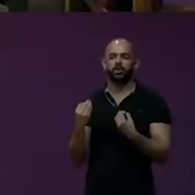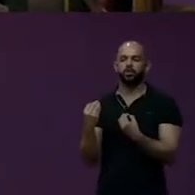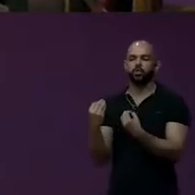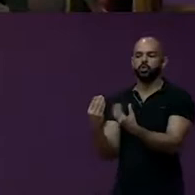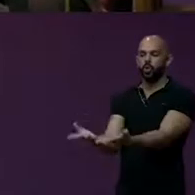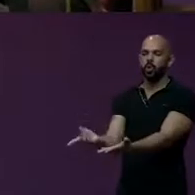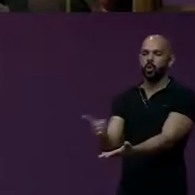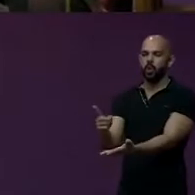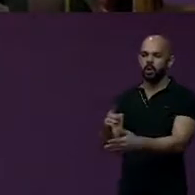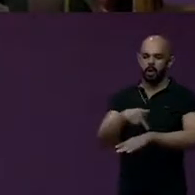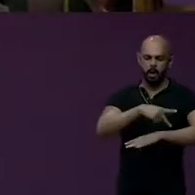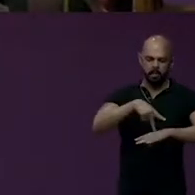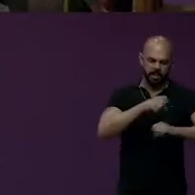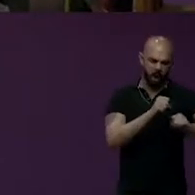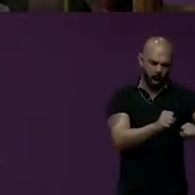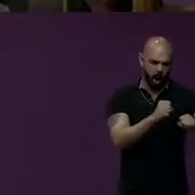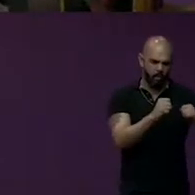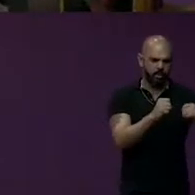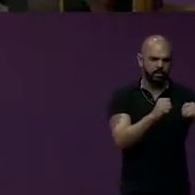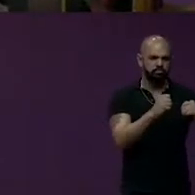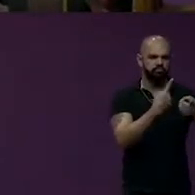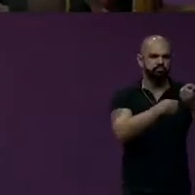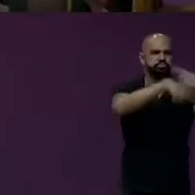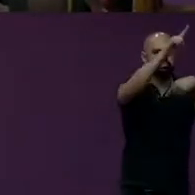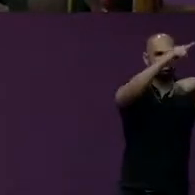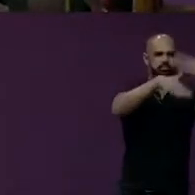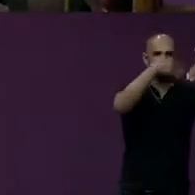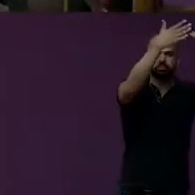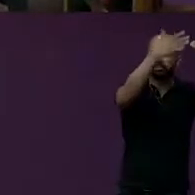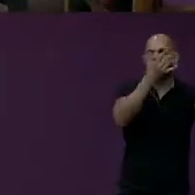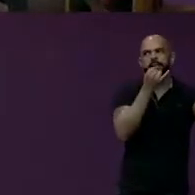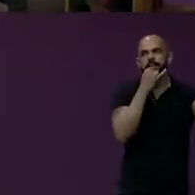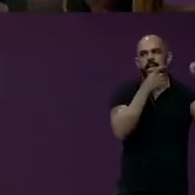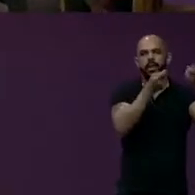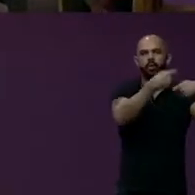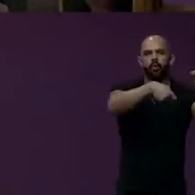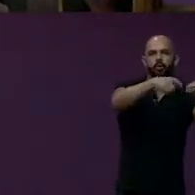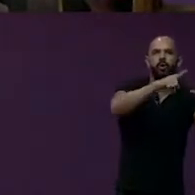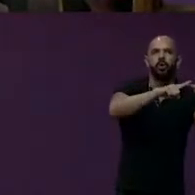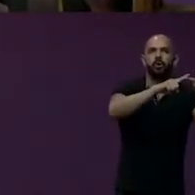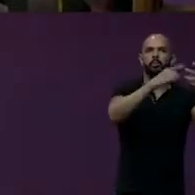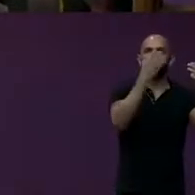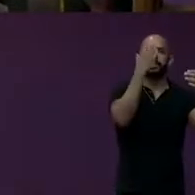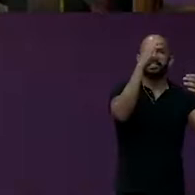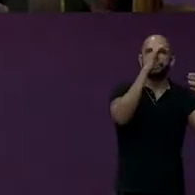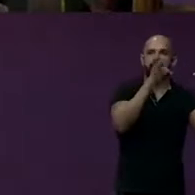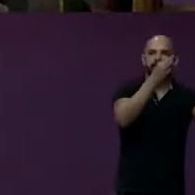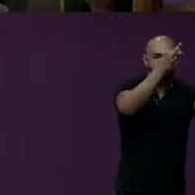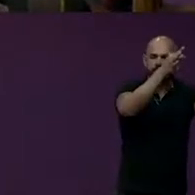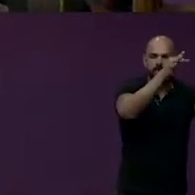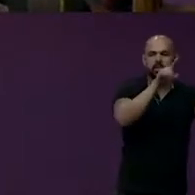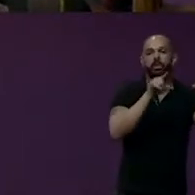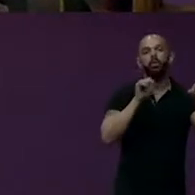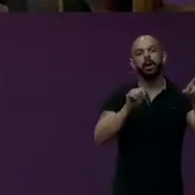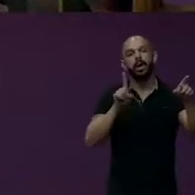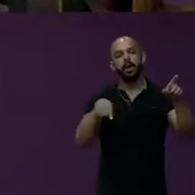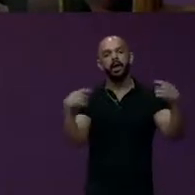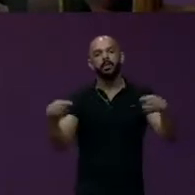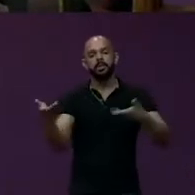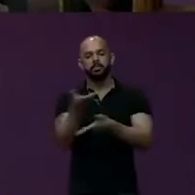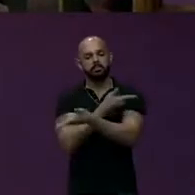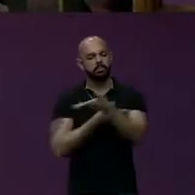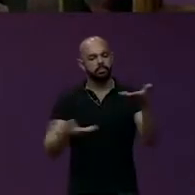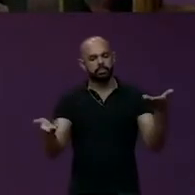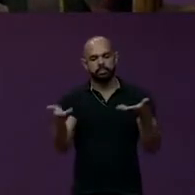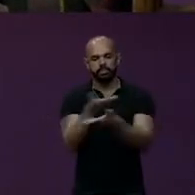doação de um país que possa estar mais avançado, seja do ponto de vista econômico, seja da ciência e tecnologia, mas ela tem que se dar